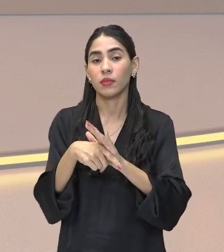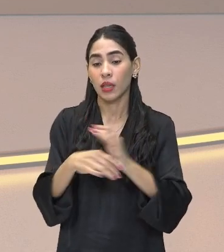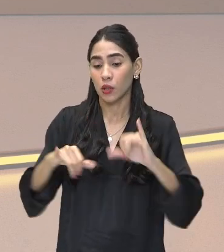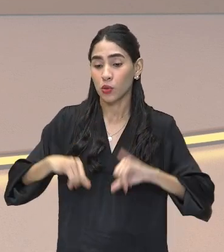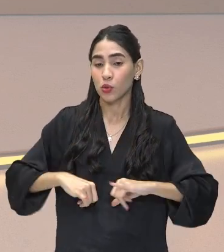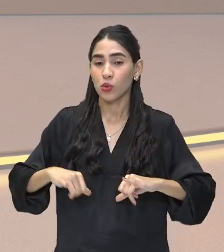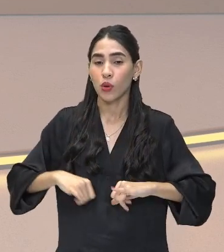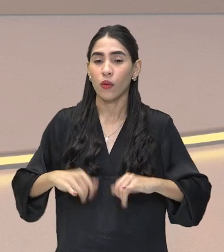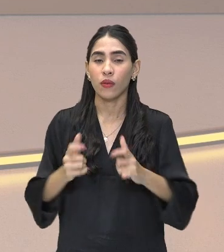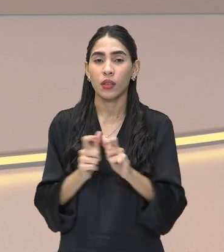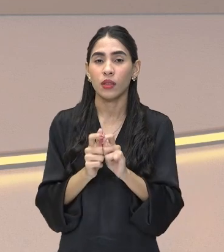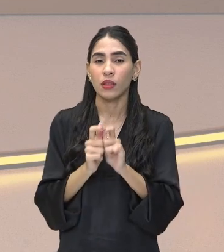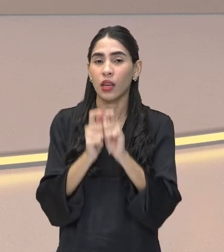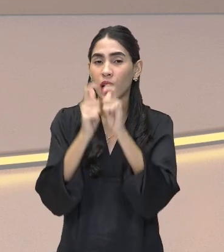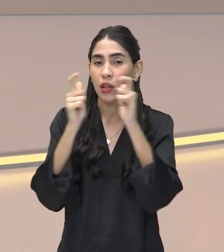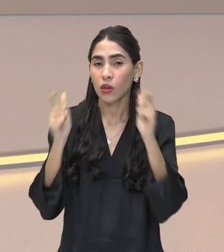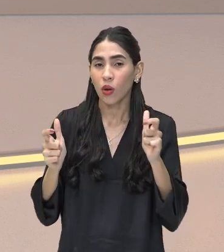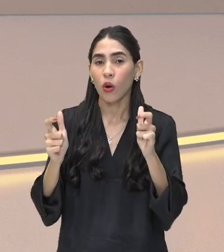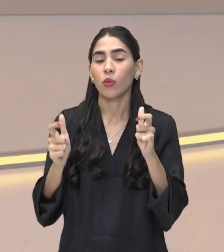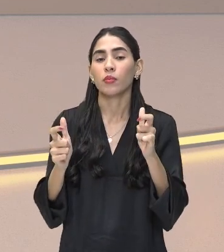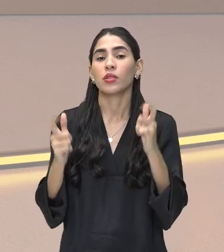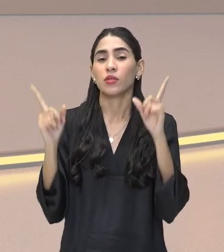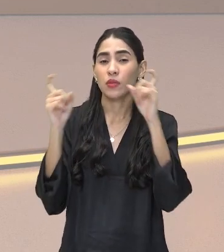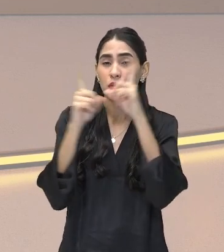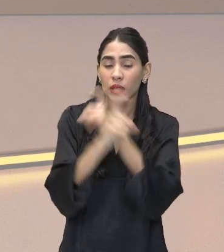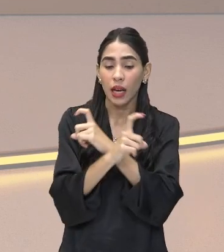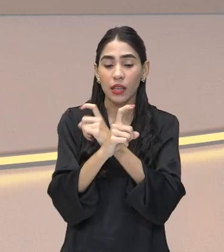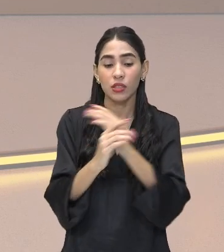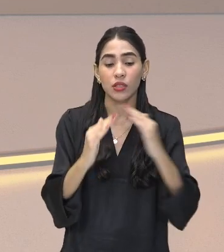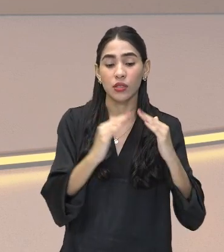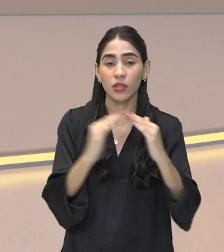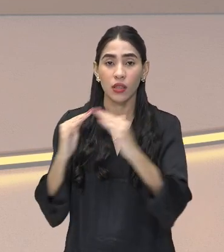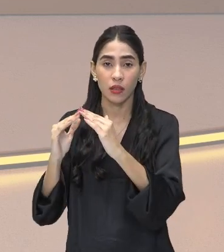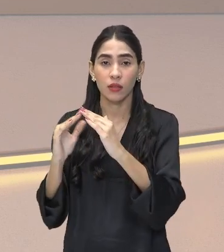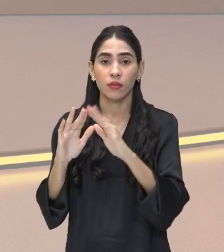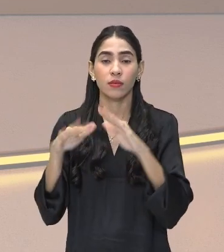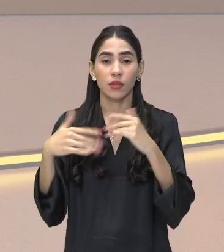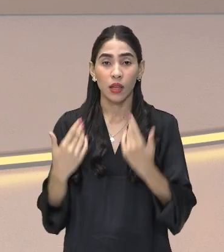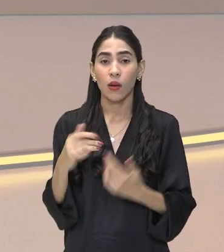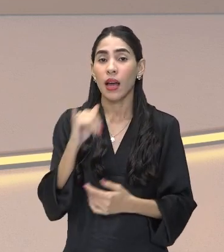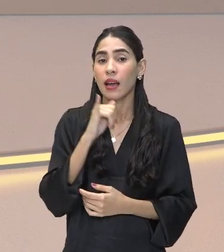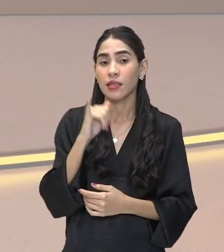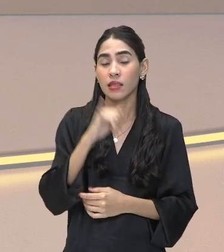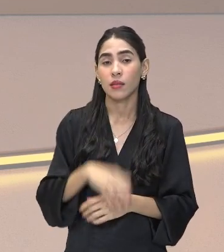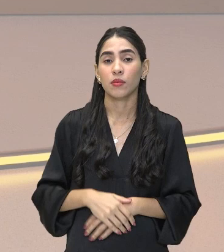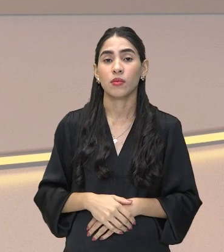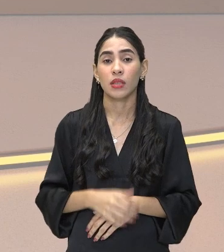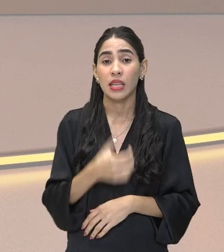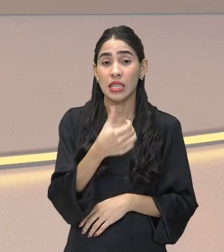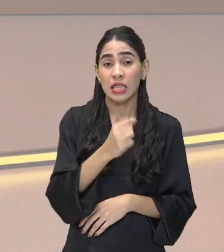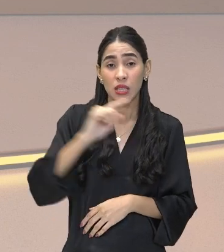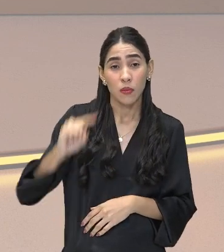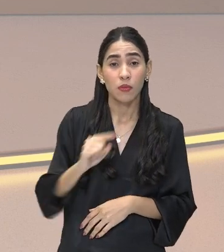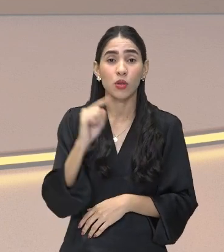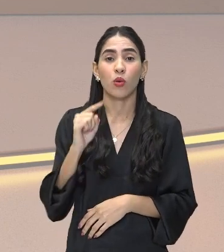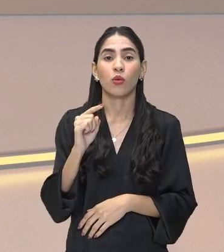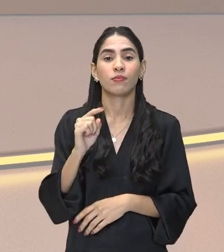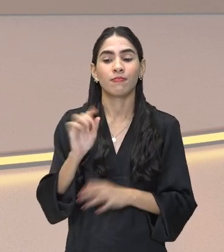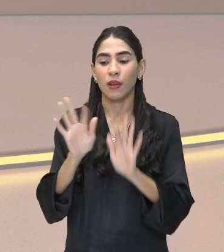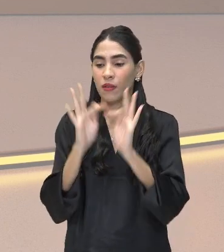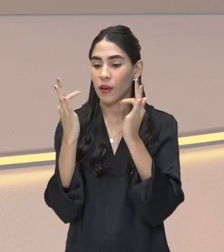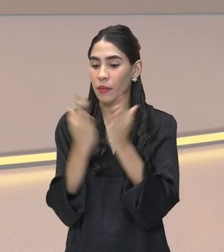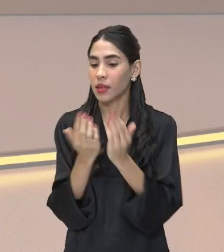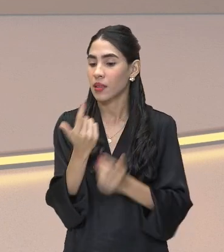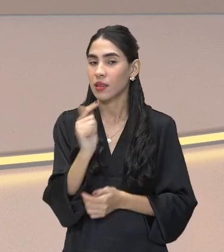sofre com um enorme déficit habitacional, que nós temos um exemplo aí de 6 milhões de famílias, né, que